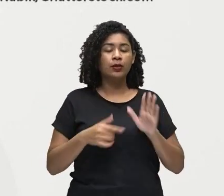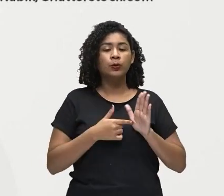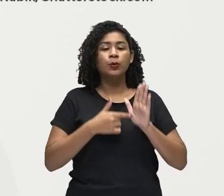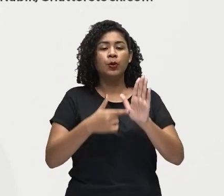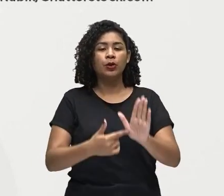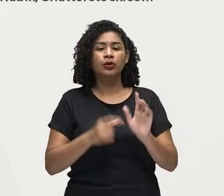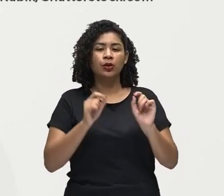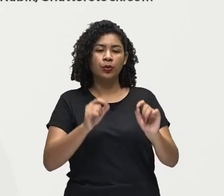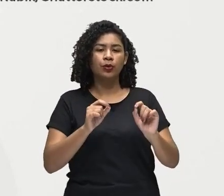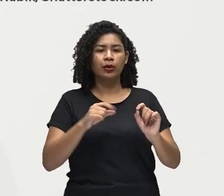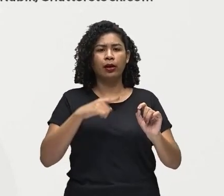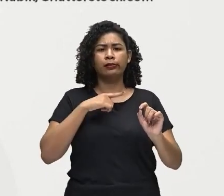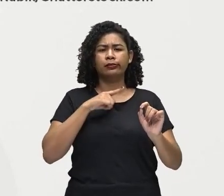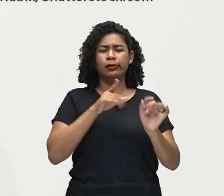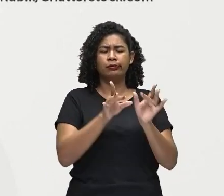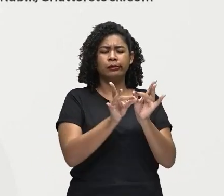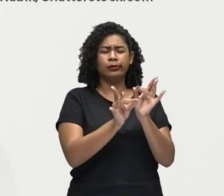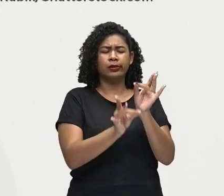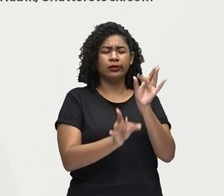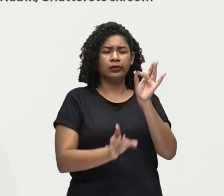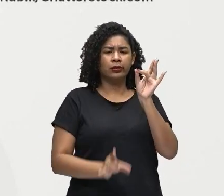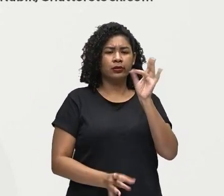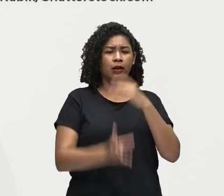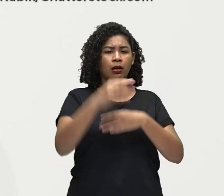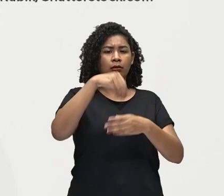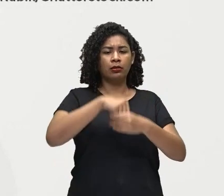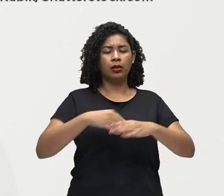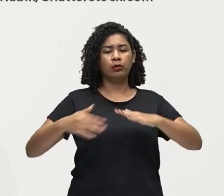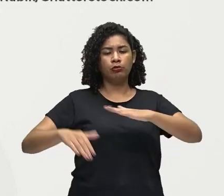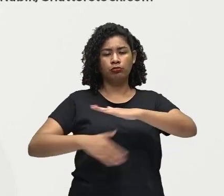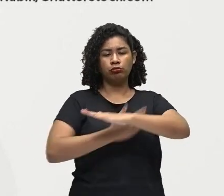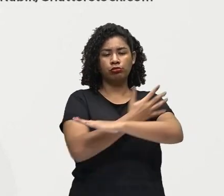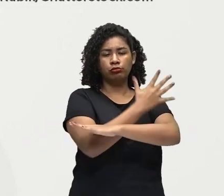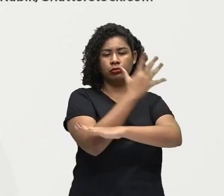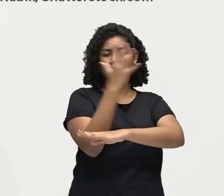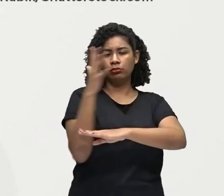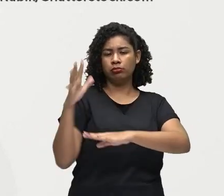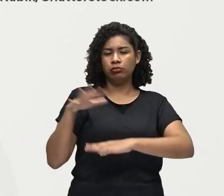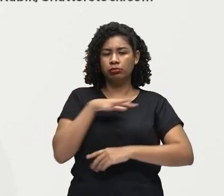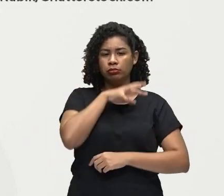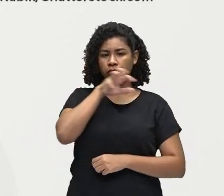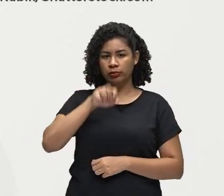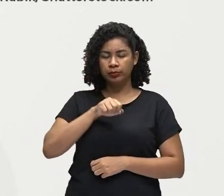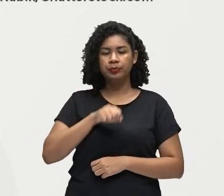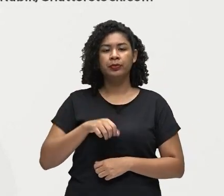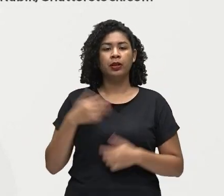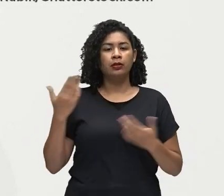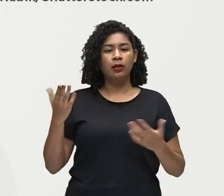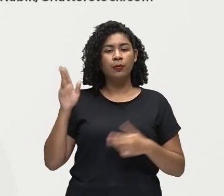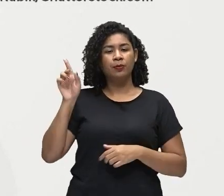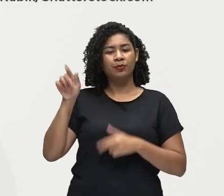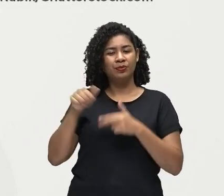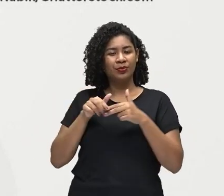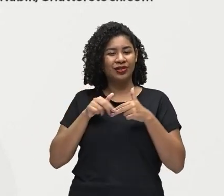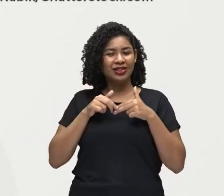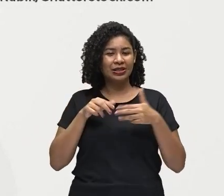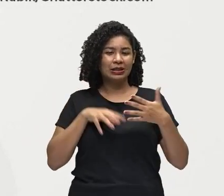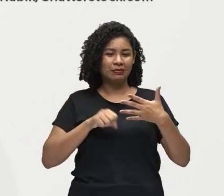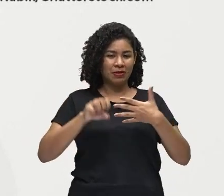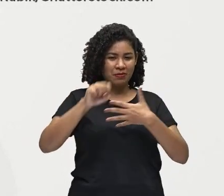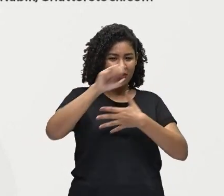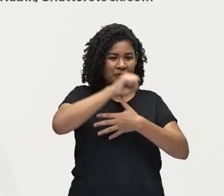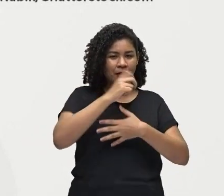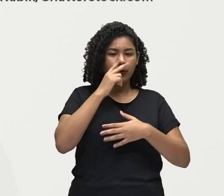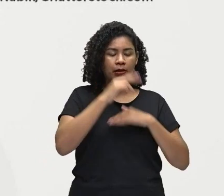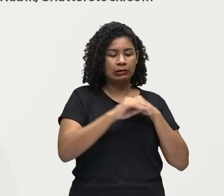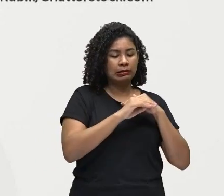a complexidade de um ecossistema. As cadeias alimentares, elas são lineares, o que não mostra a verdadeira complexidade de um